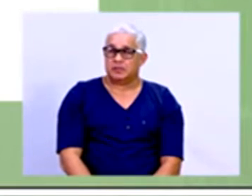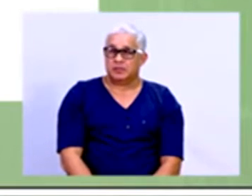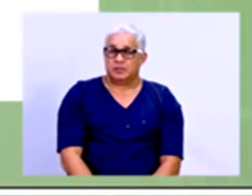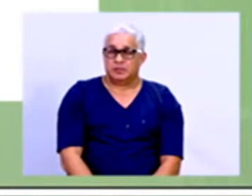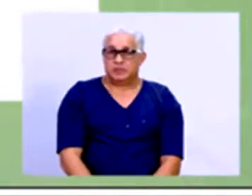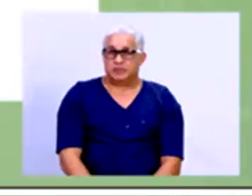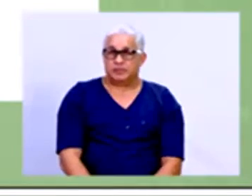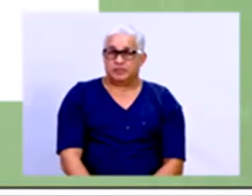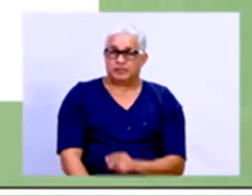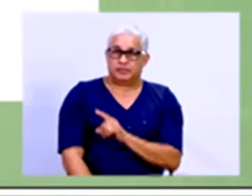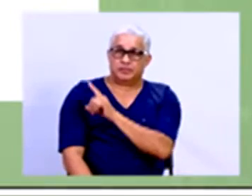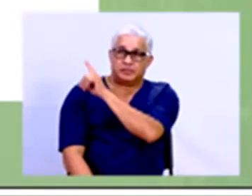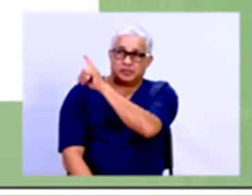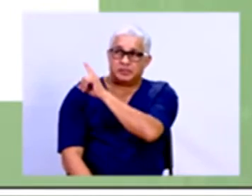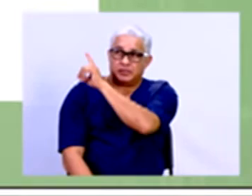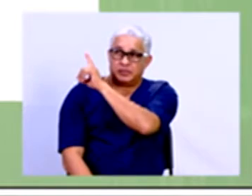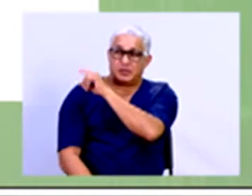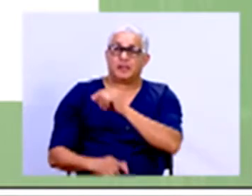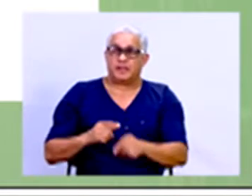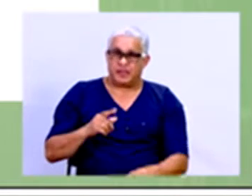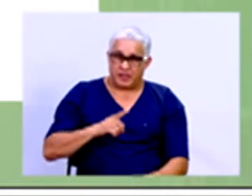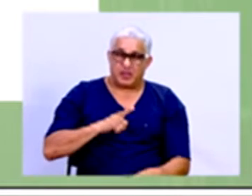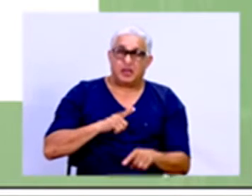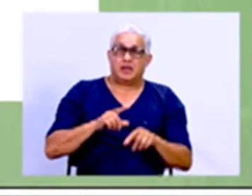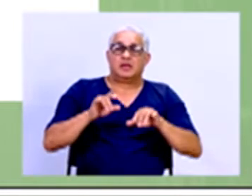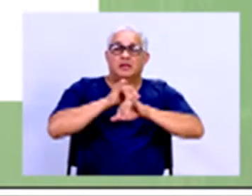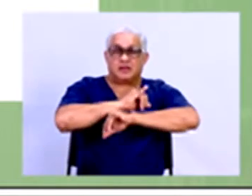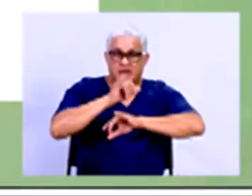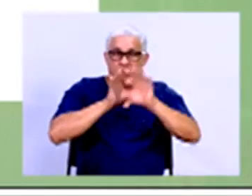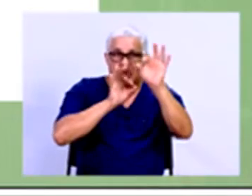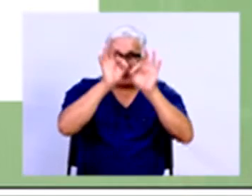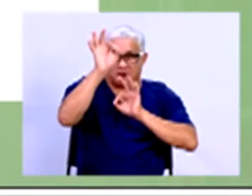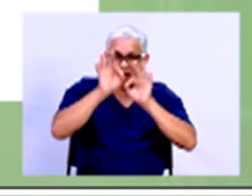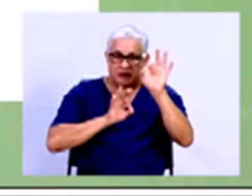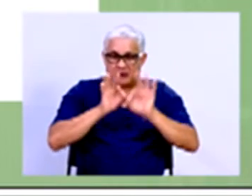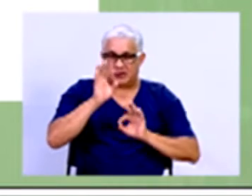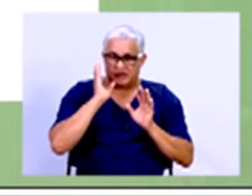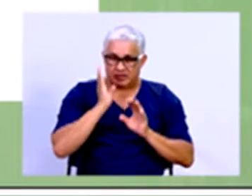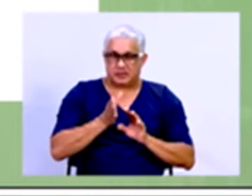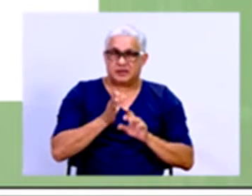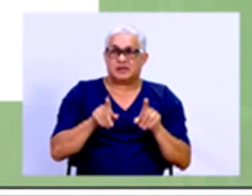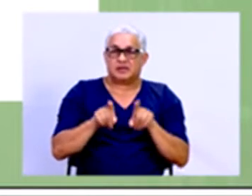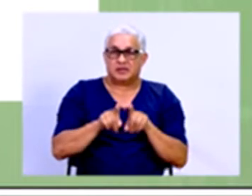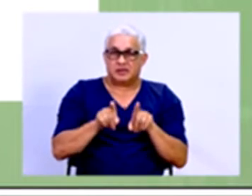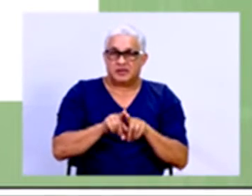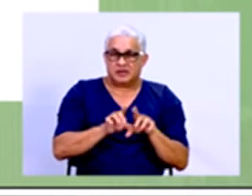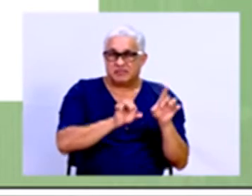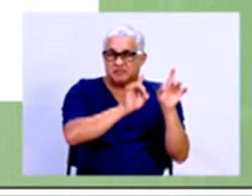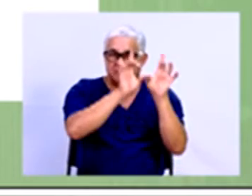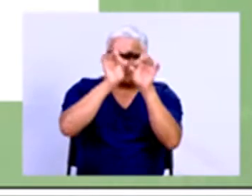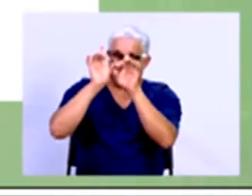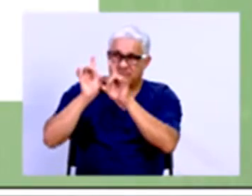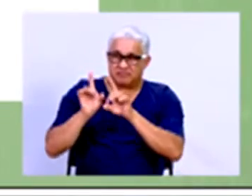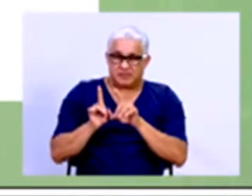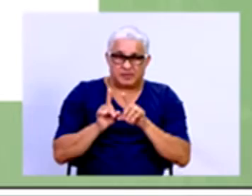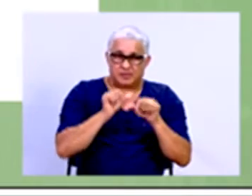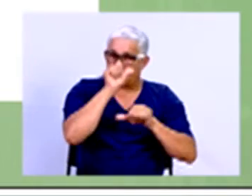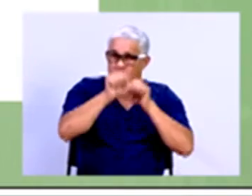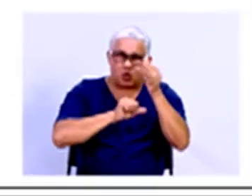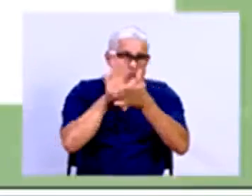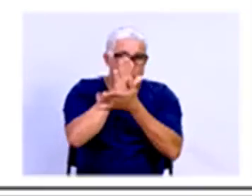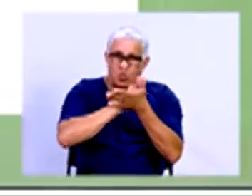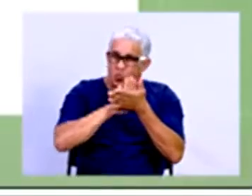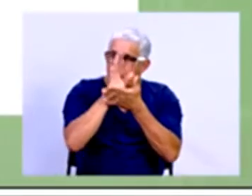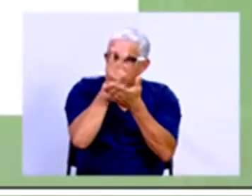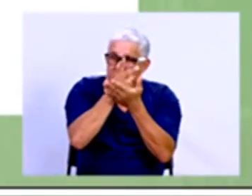Aqui nós temos a informação que foi tratada e especificada, né? Percebam que isso aqui não muda em nada do que